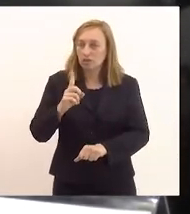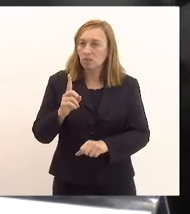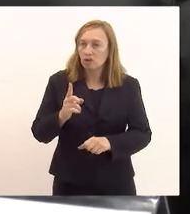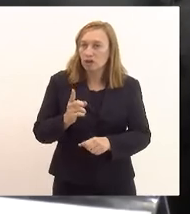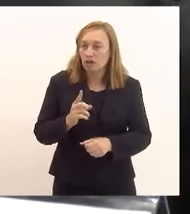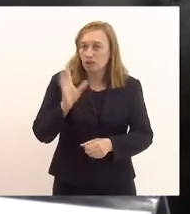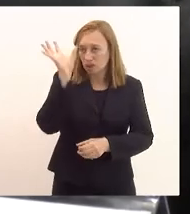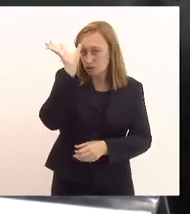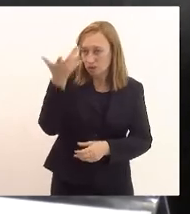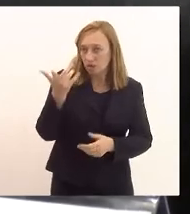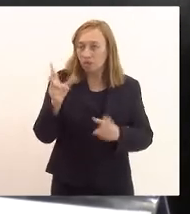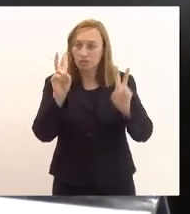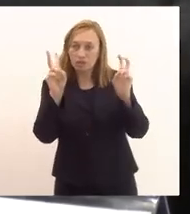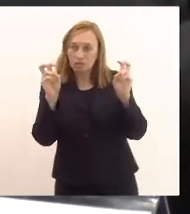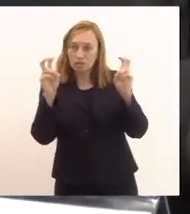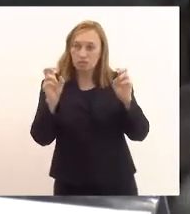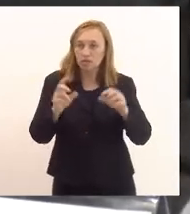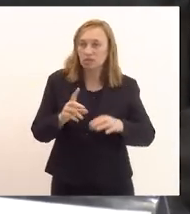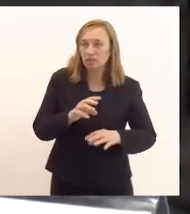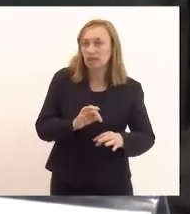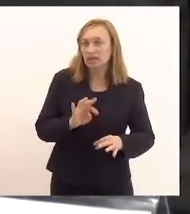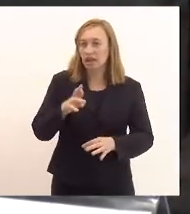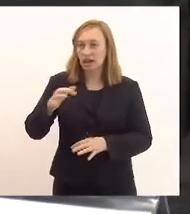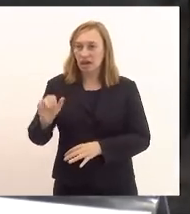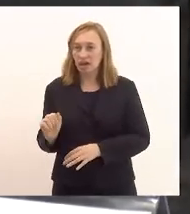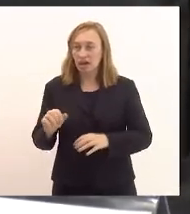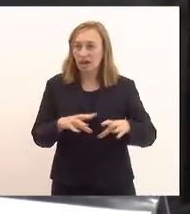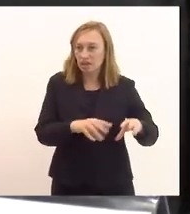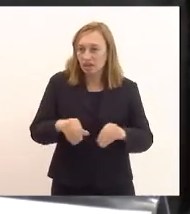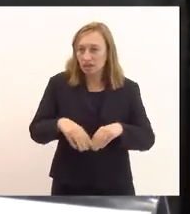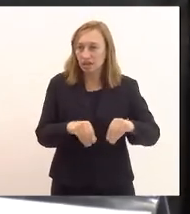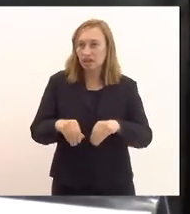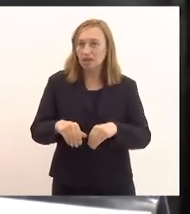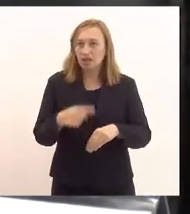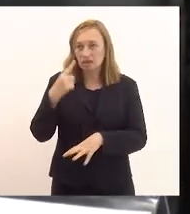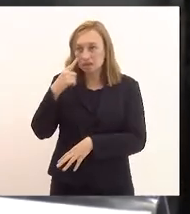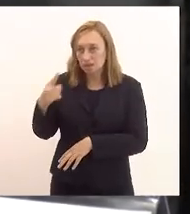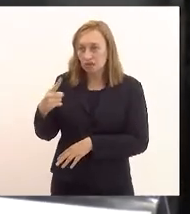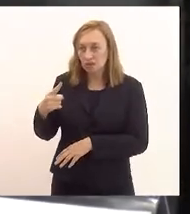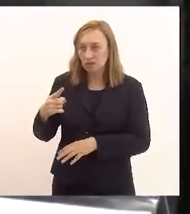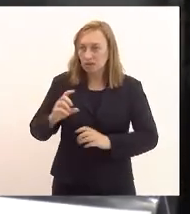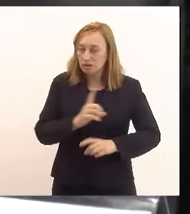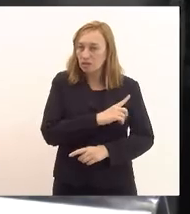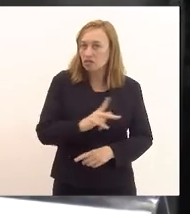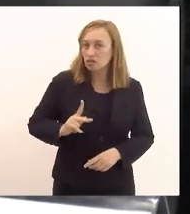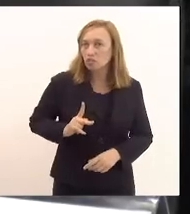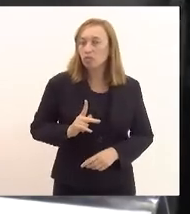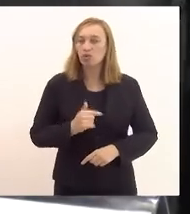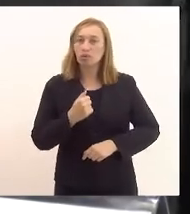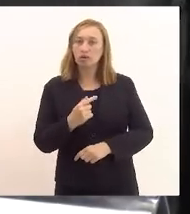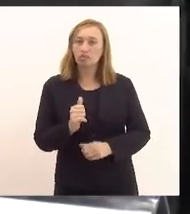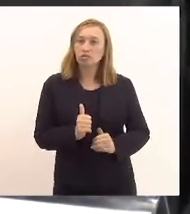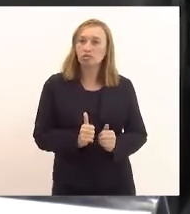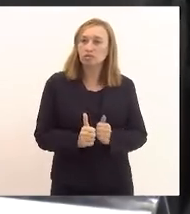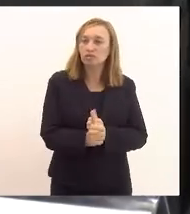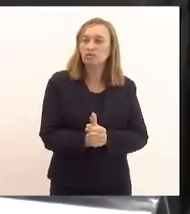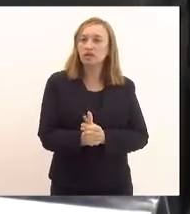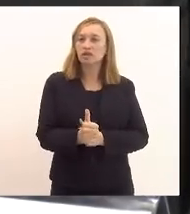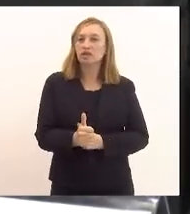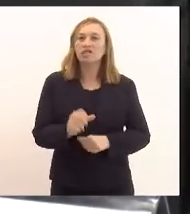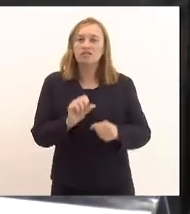e nas principais questões que envolvem o povo brasileiro a gente tem ali na ponta uma defensora um defensor para